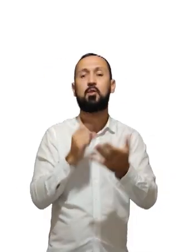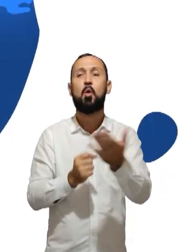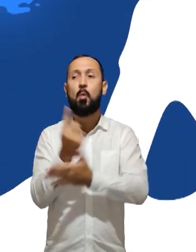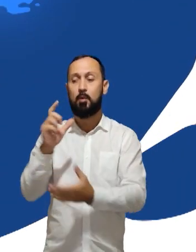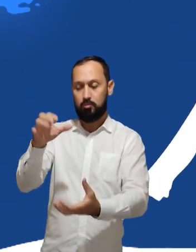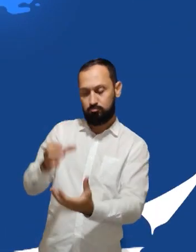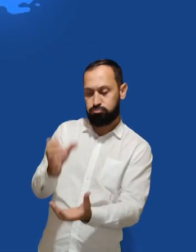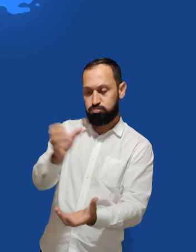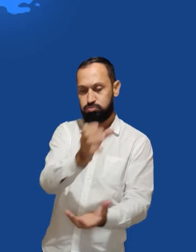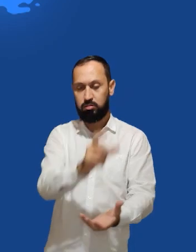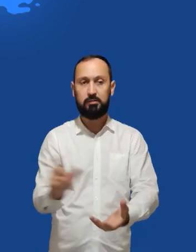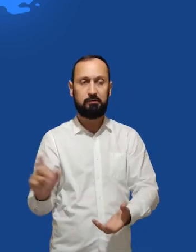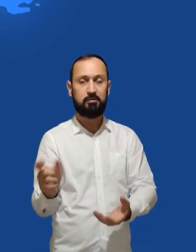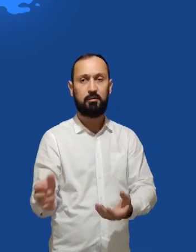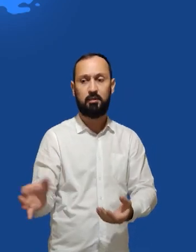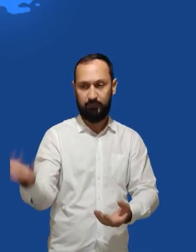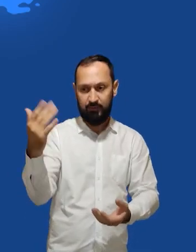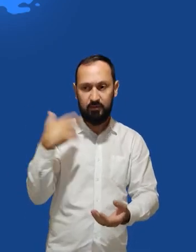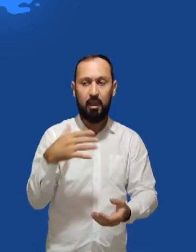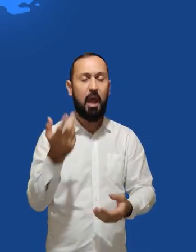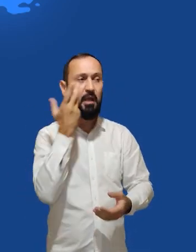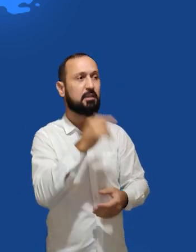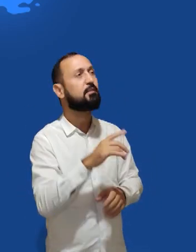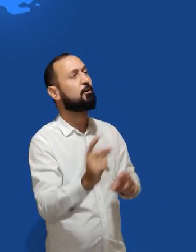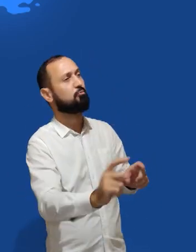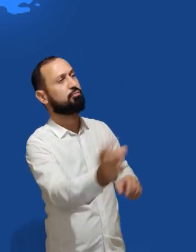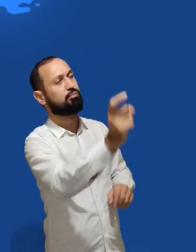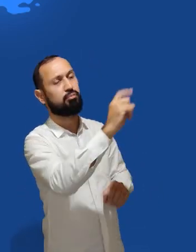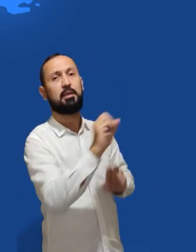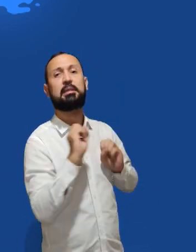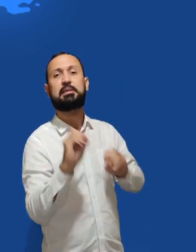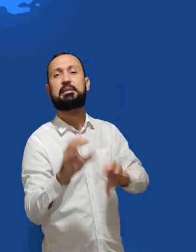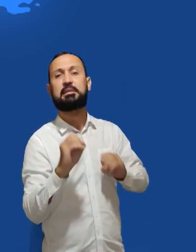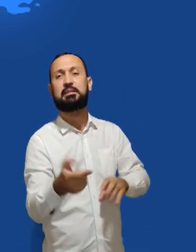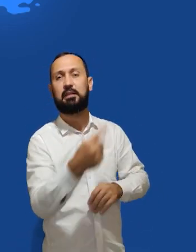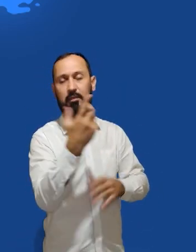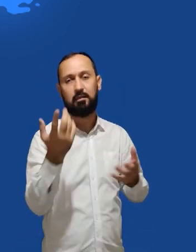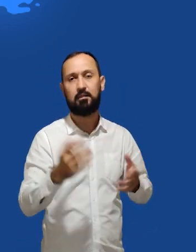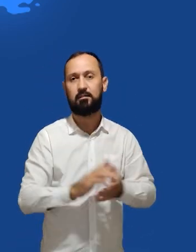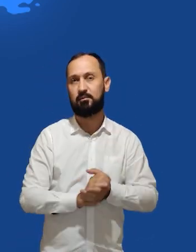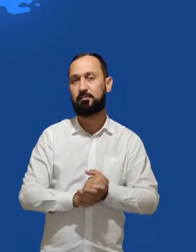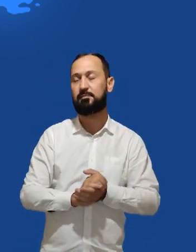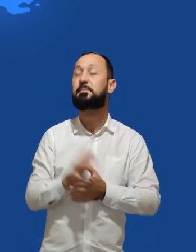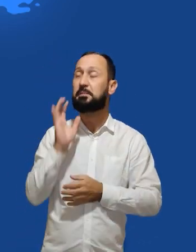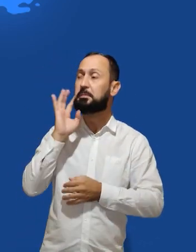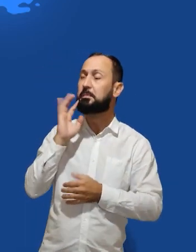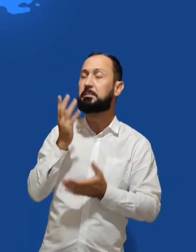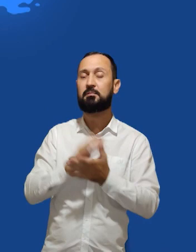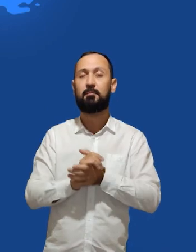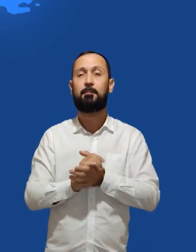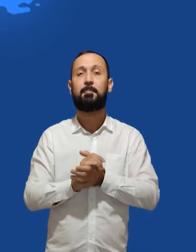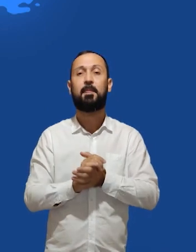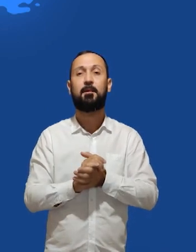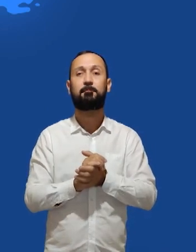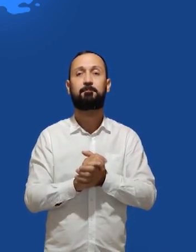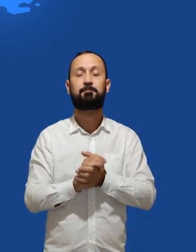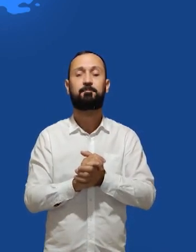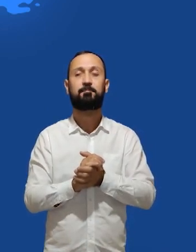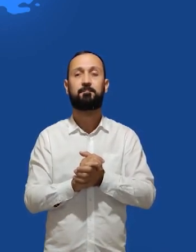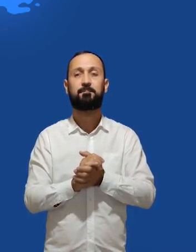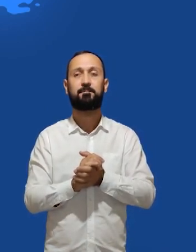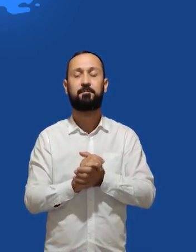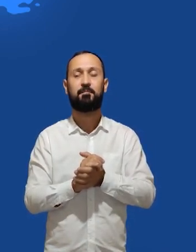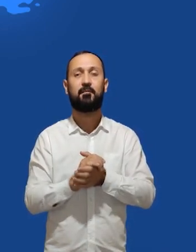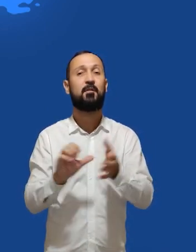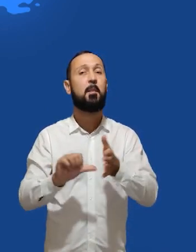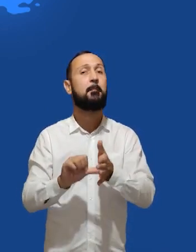podia, aí eu fui, comprei spray e taquei as crianças na parede, comecei a ensinar, entendeu? E aí começou a